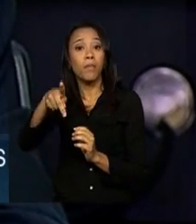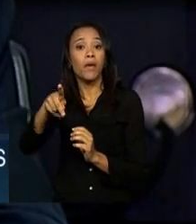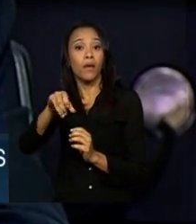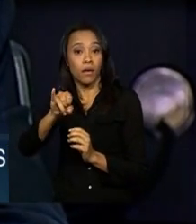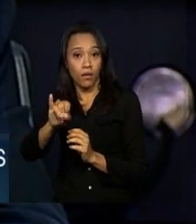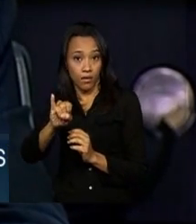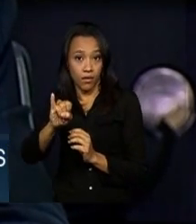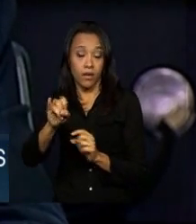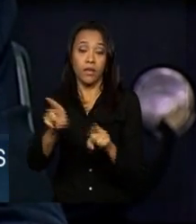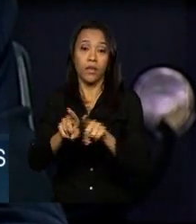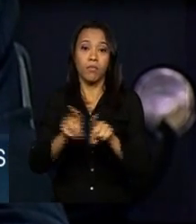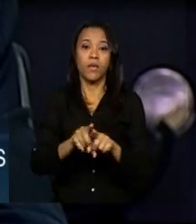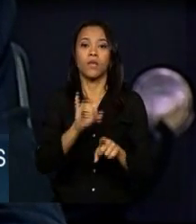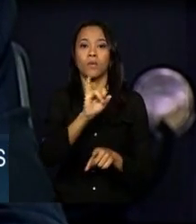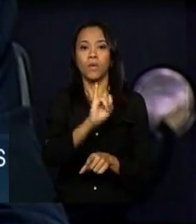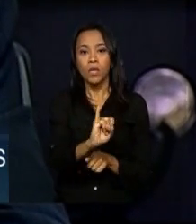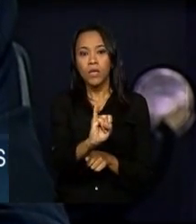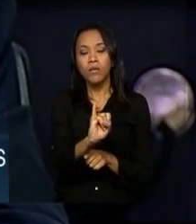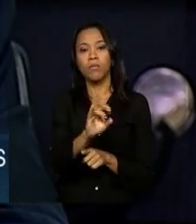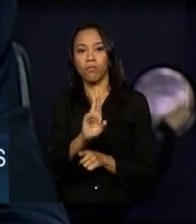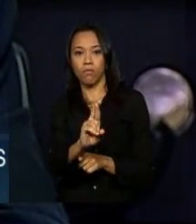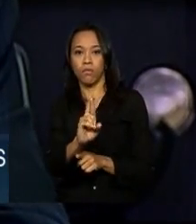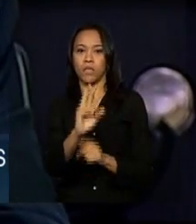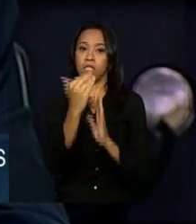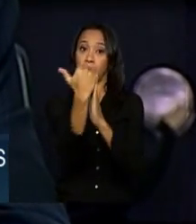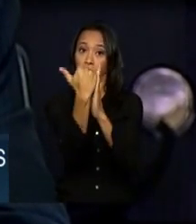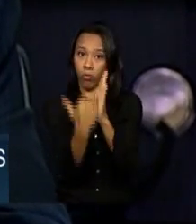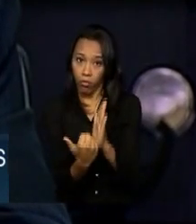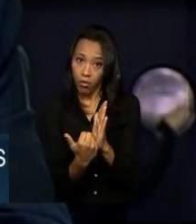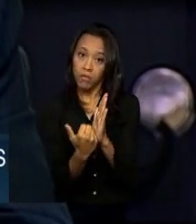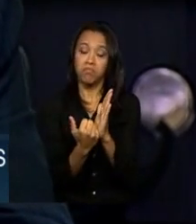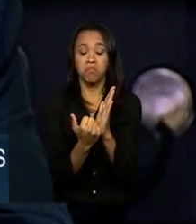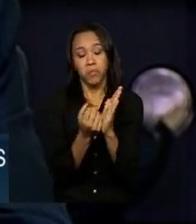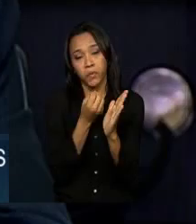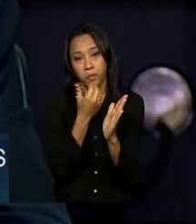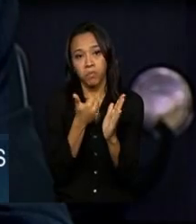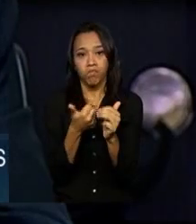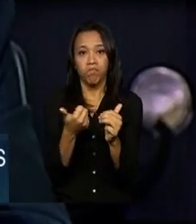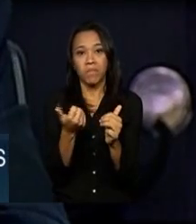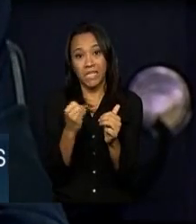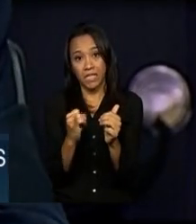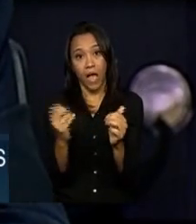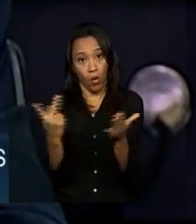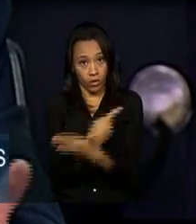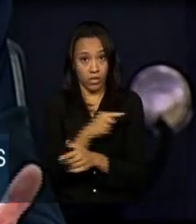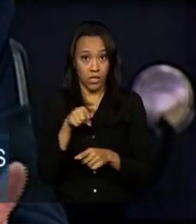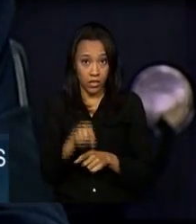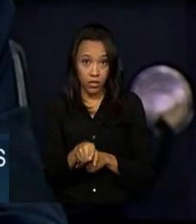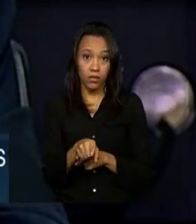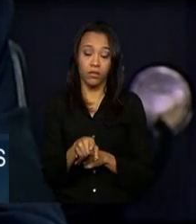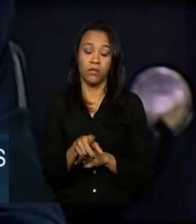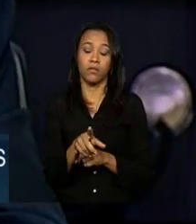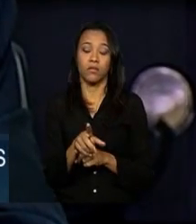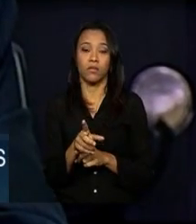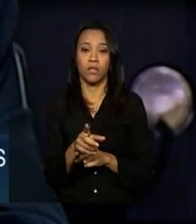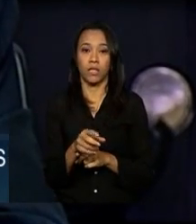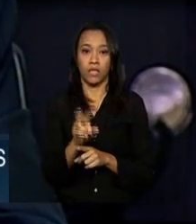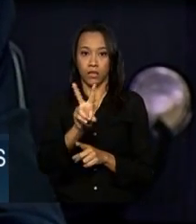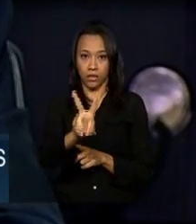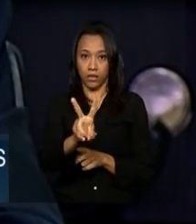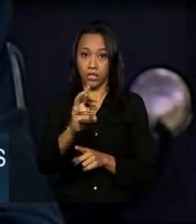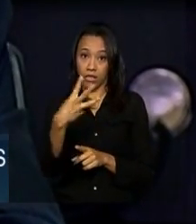serão S destinados e essa esse ingresso dessas dessas receitas provenientes desses